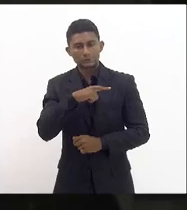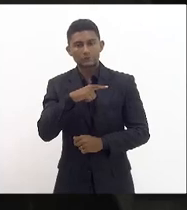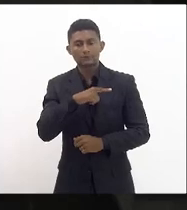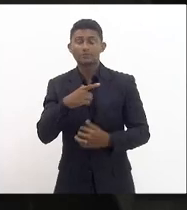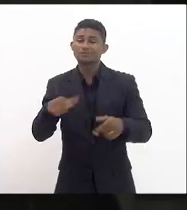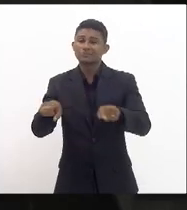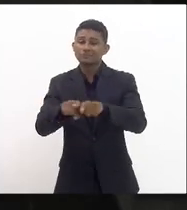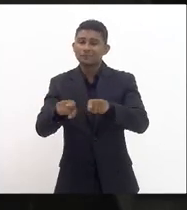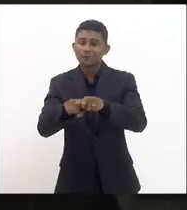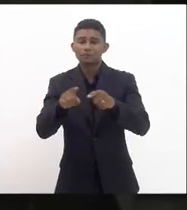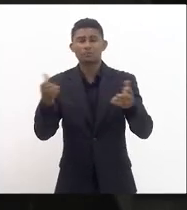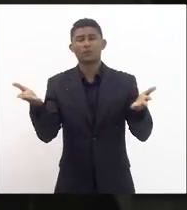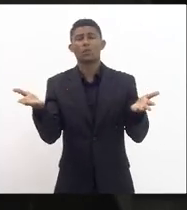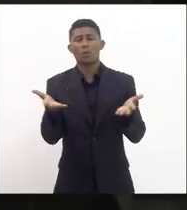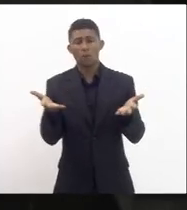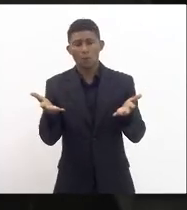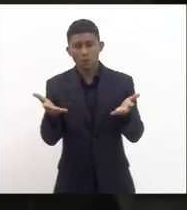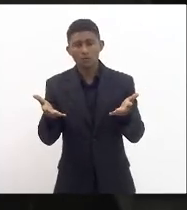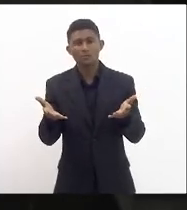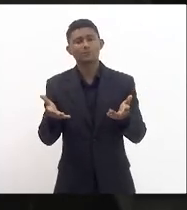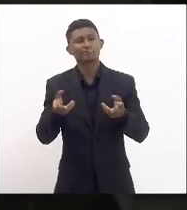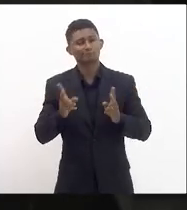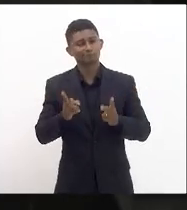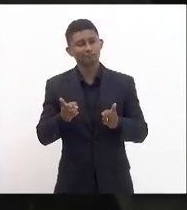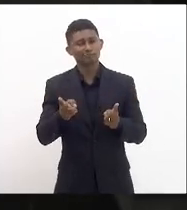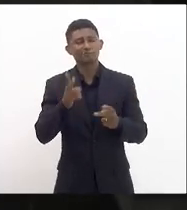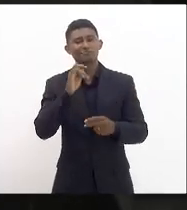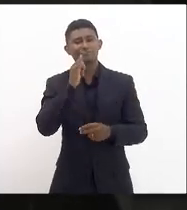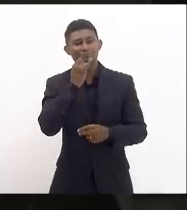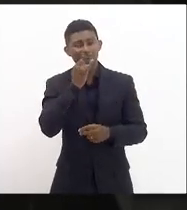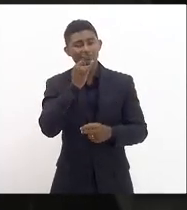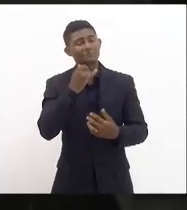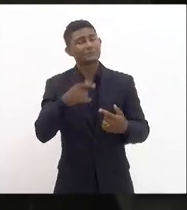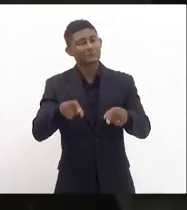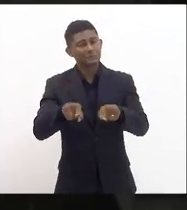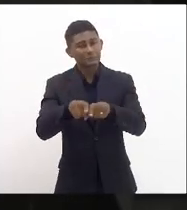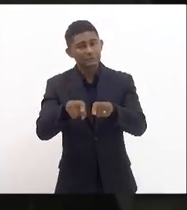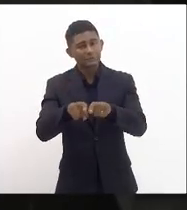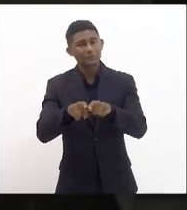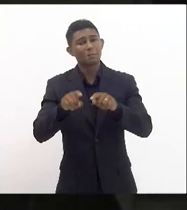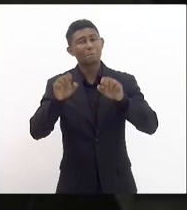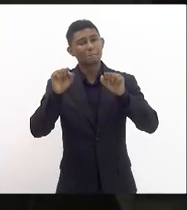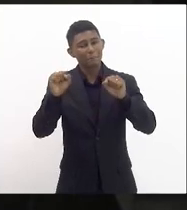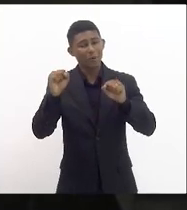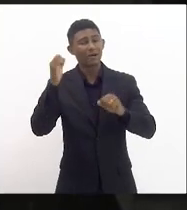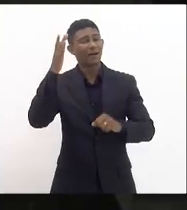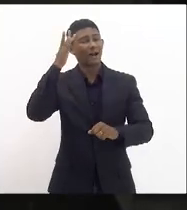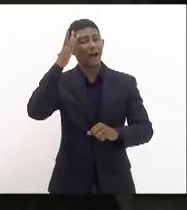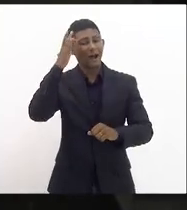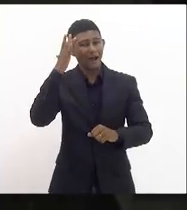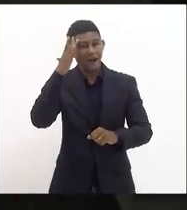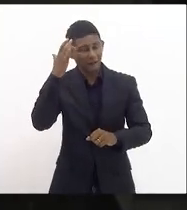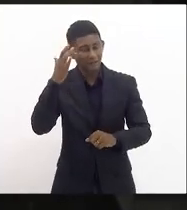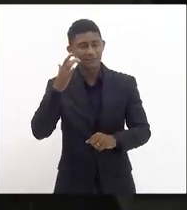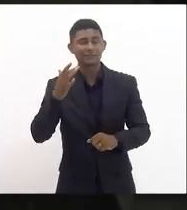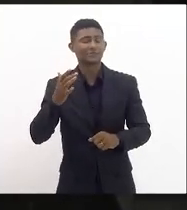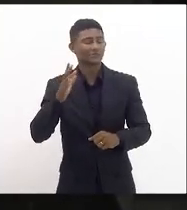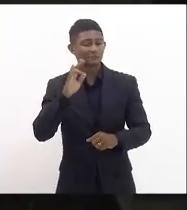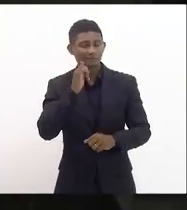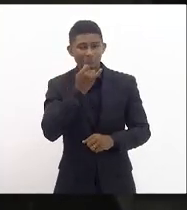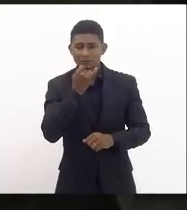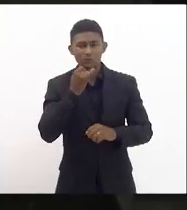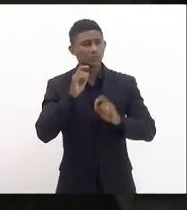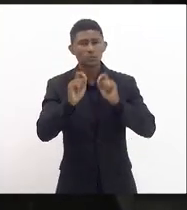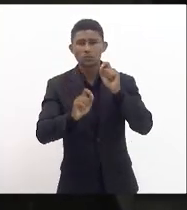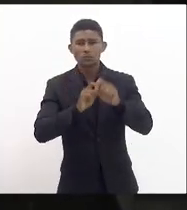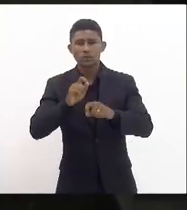dia de hoje e, quiçá, se torne mais grave no dia de amanhã. A invasão